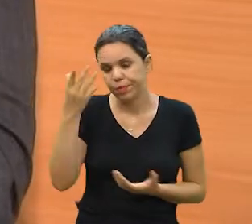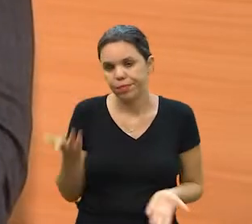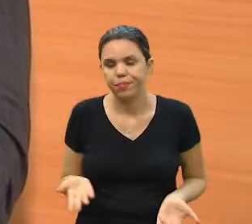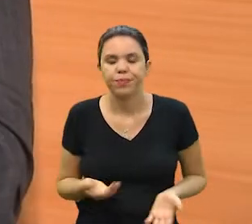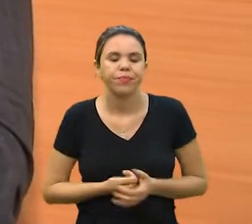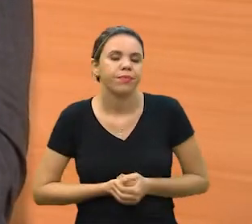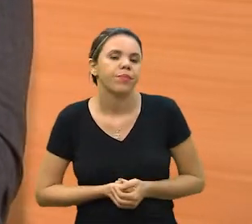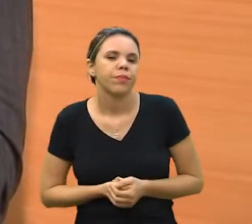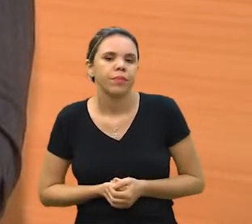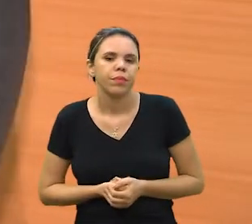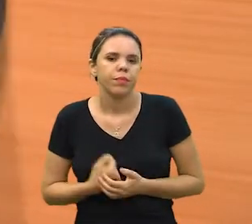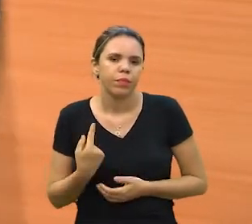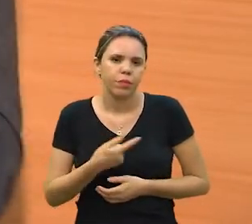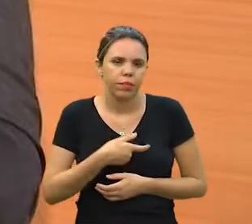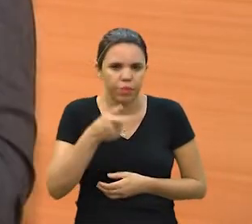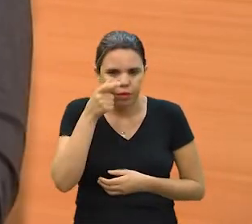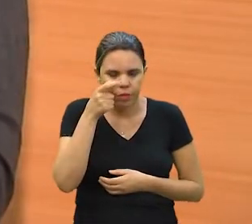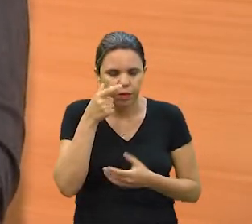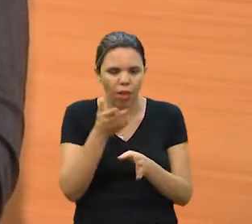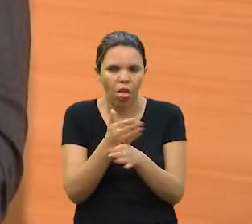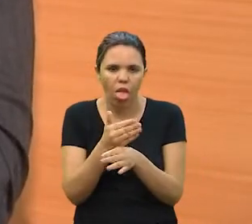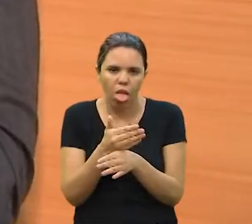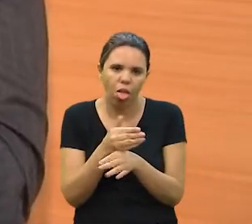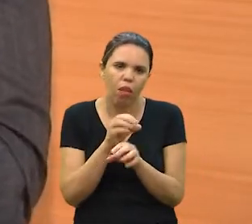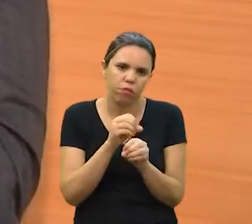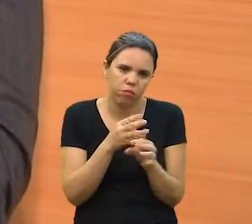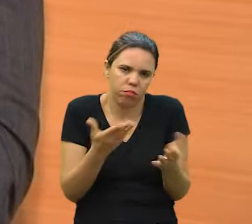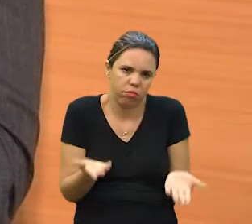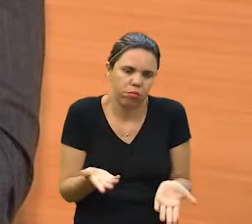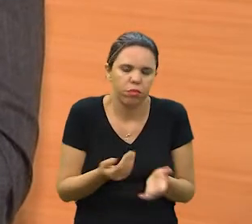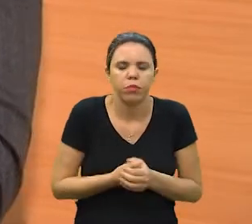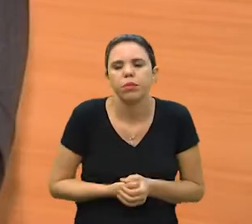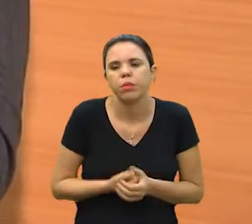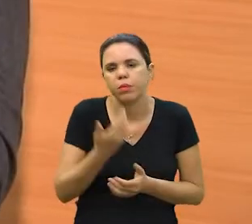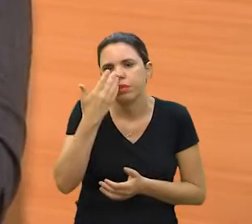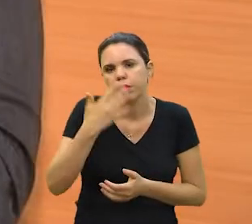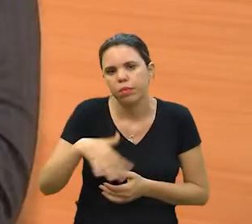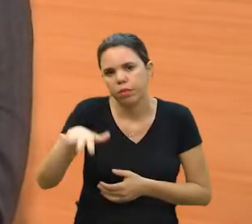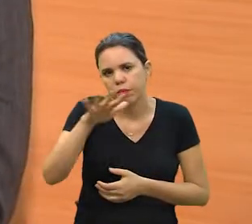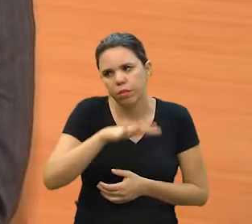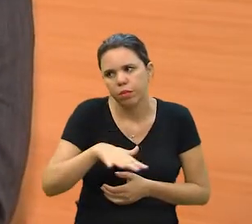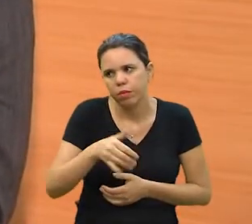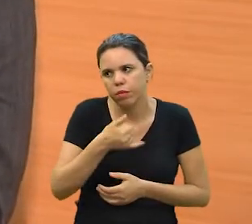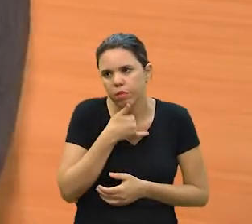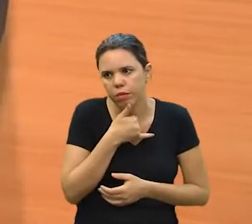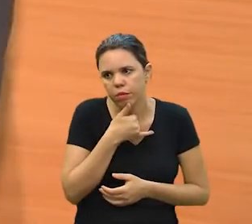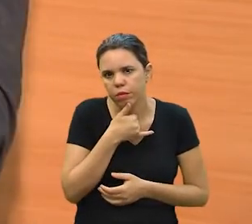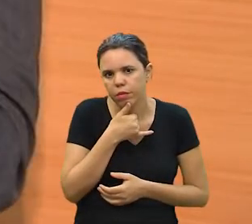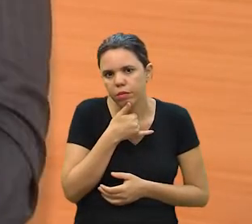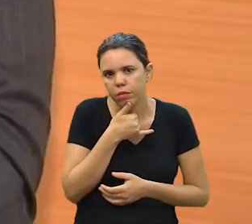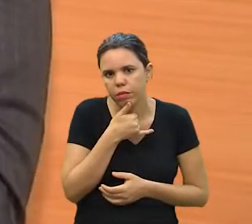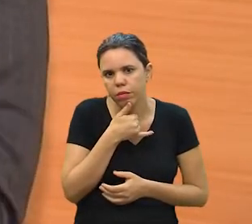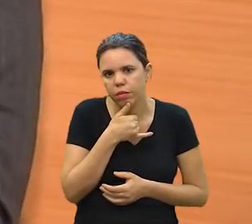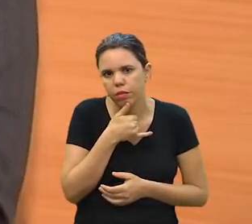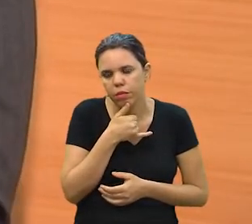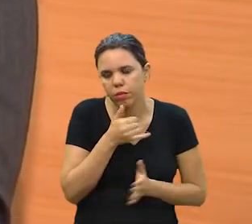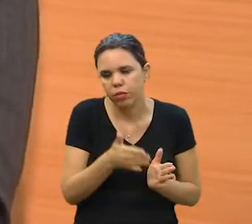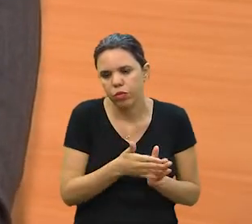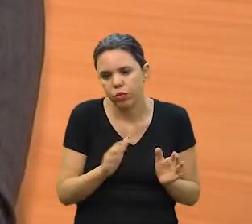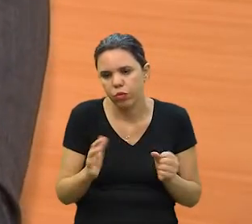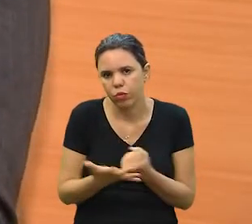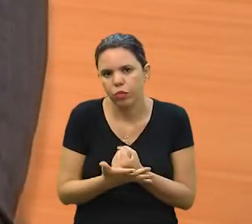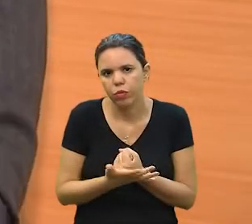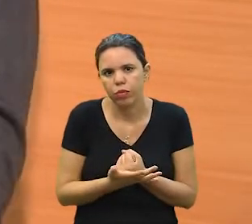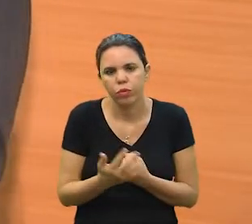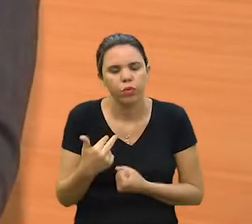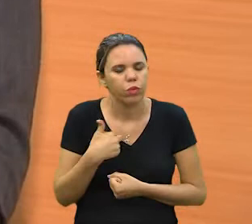aprendizado. E a gente vê essa mazela da educação. Crianças, né, que infelizmente nesse período da